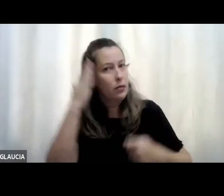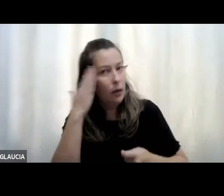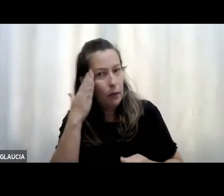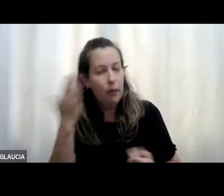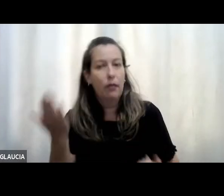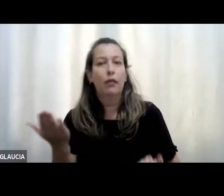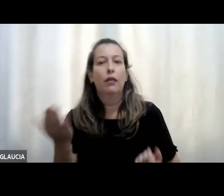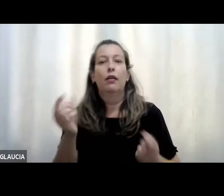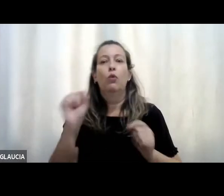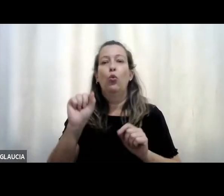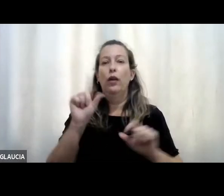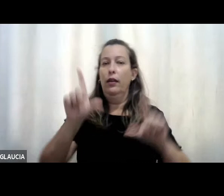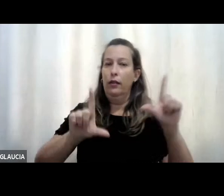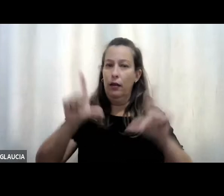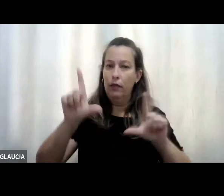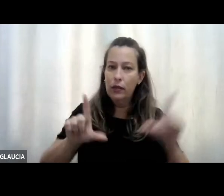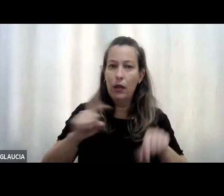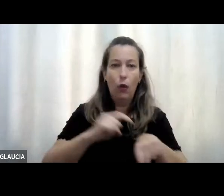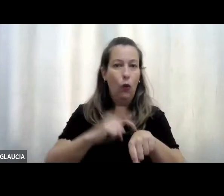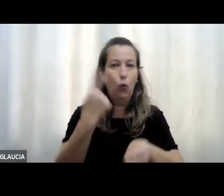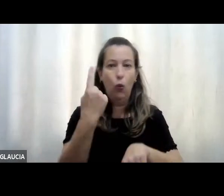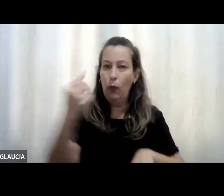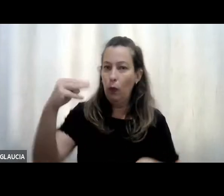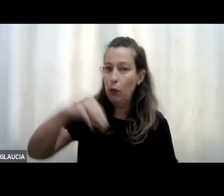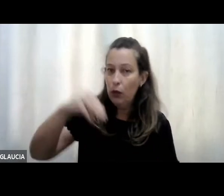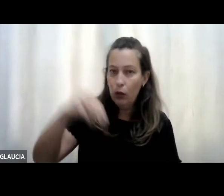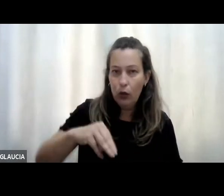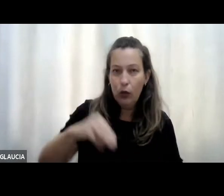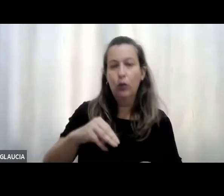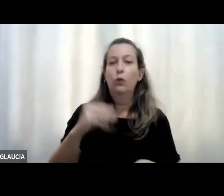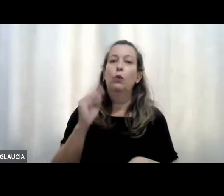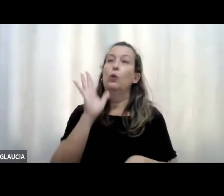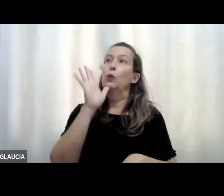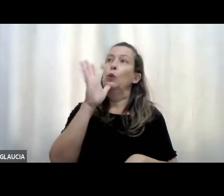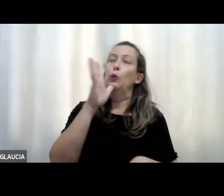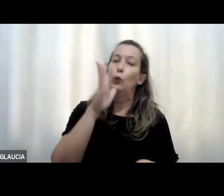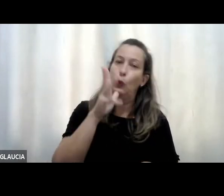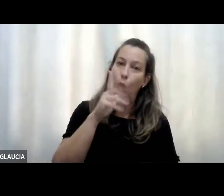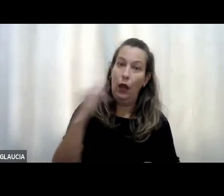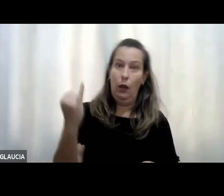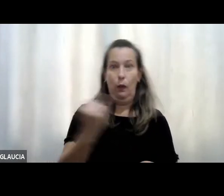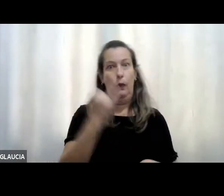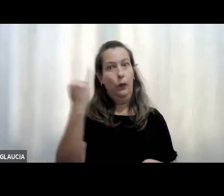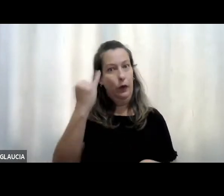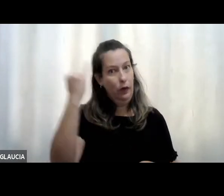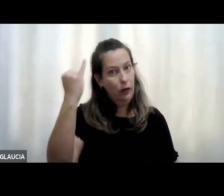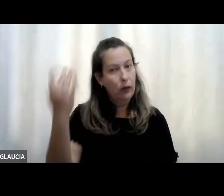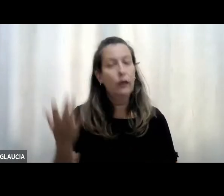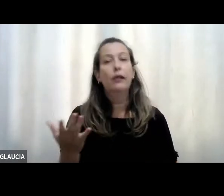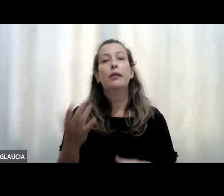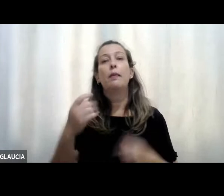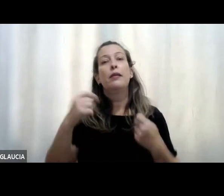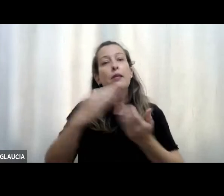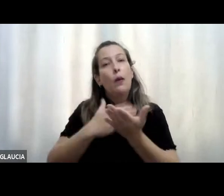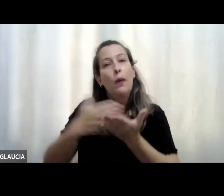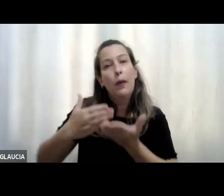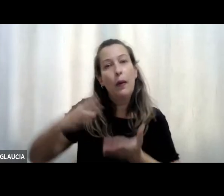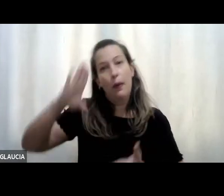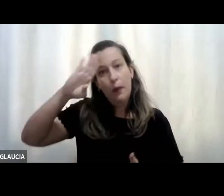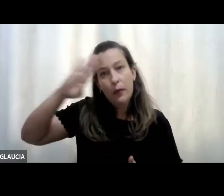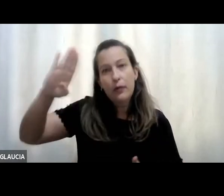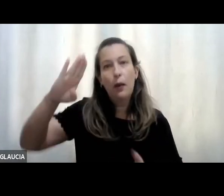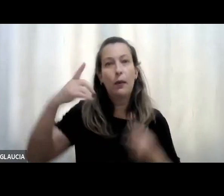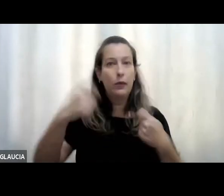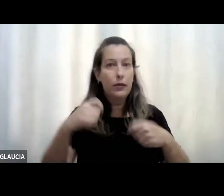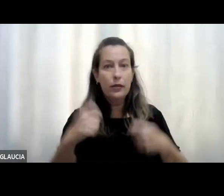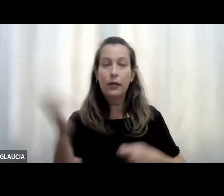numa televisão um minuto é uma eternidade. Ele precisa começar pelo principal, ele precisa trazer